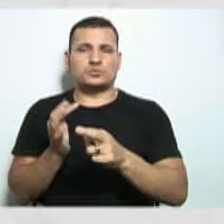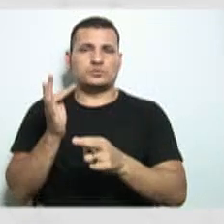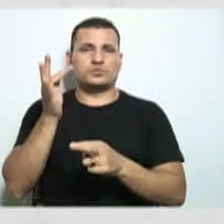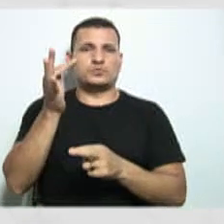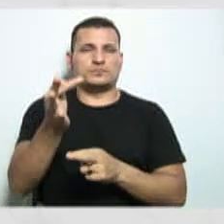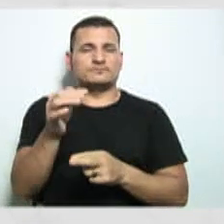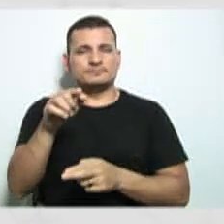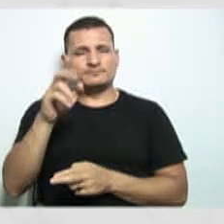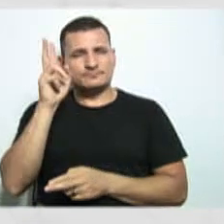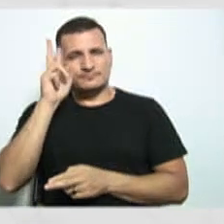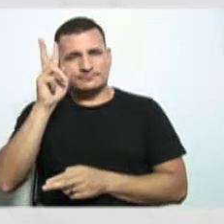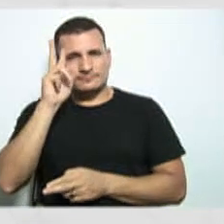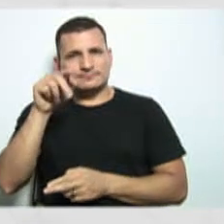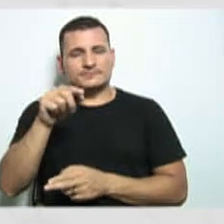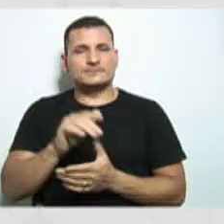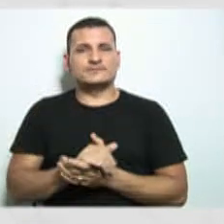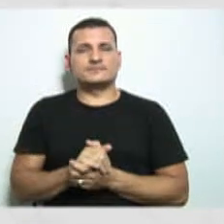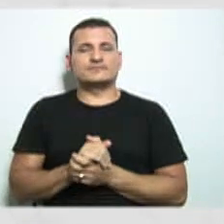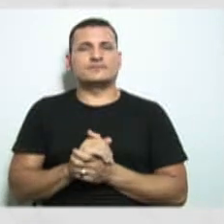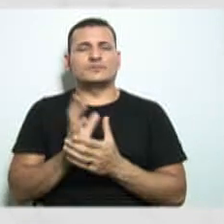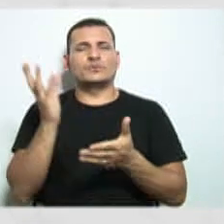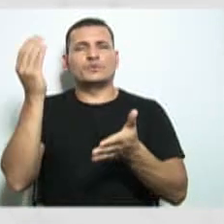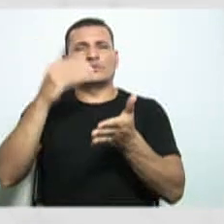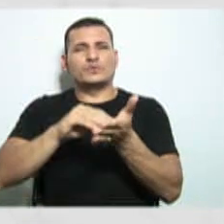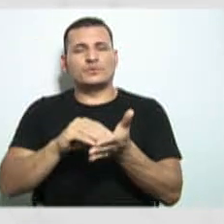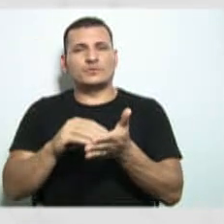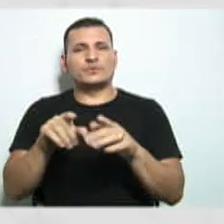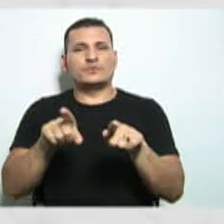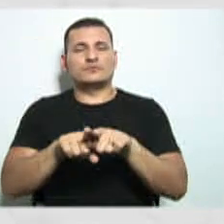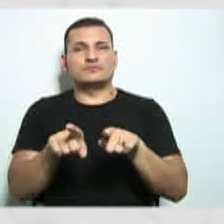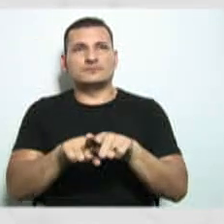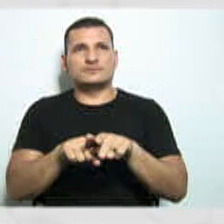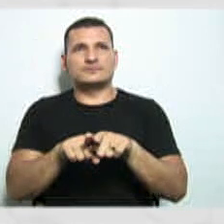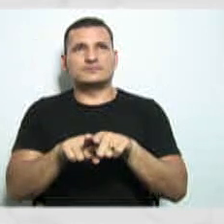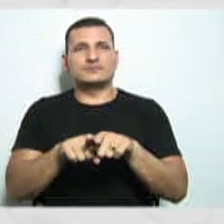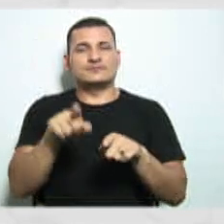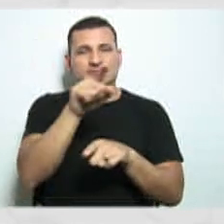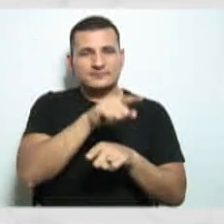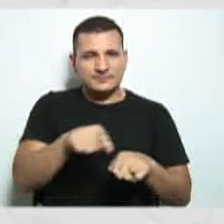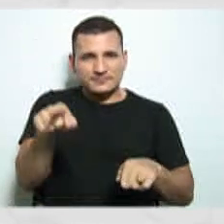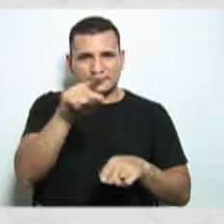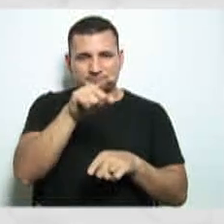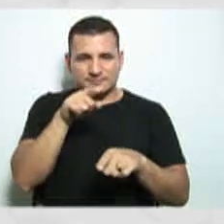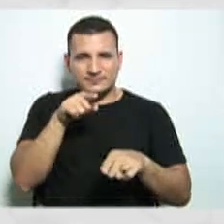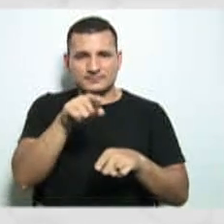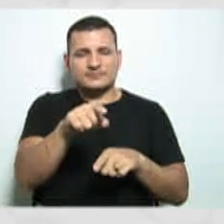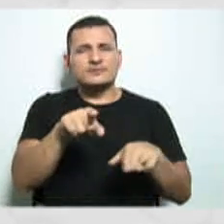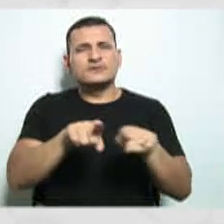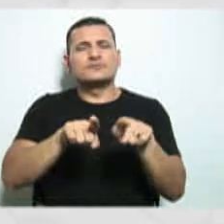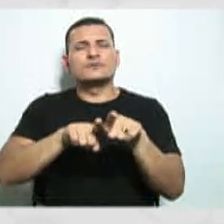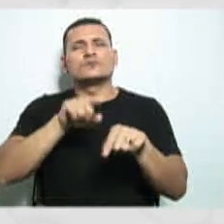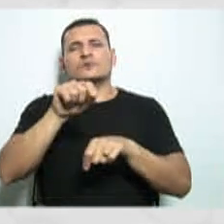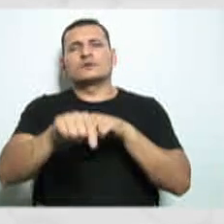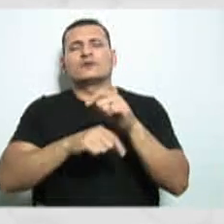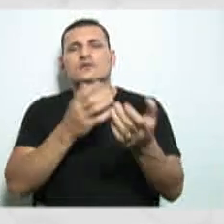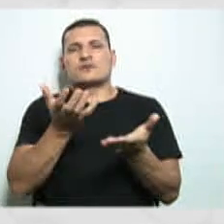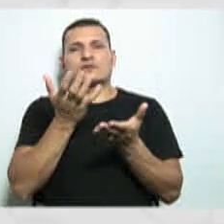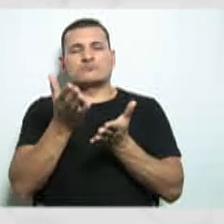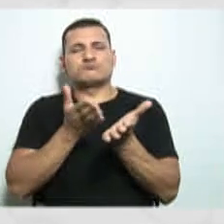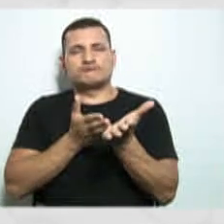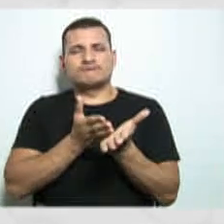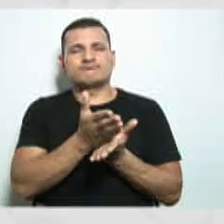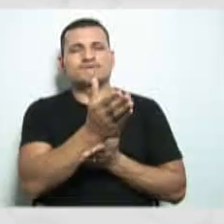Lembra lá que nós colocamos, inclusive, né, além daquele alvo, com aquelas metas, o que nós queríamos alcançar num